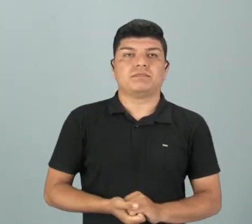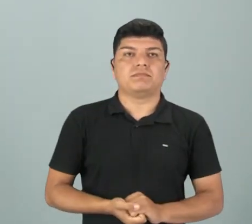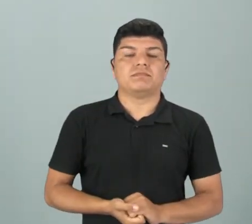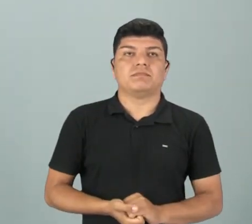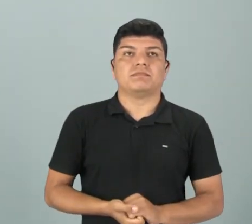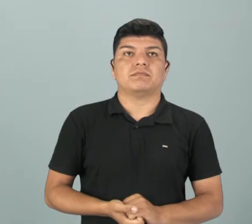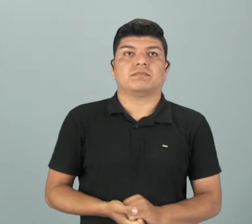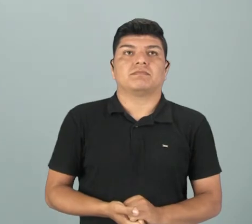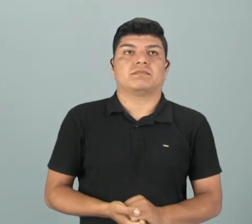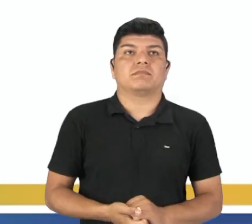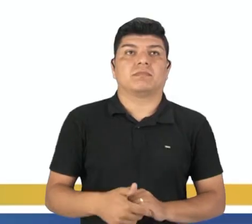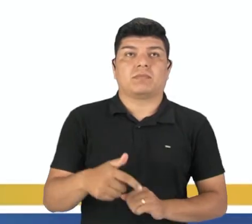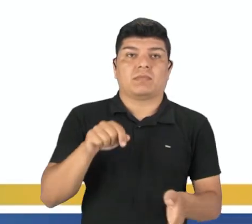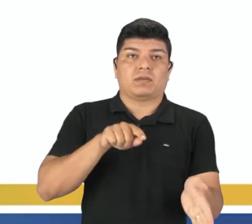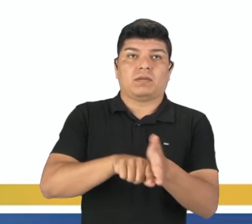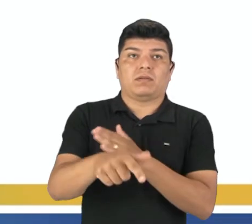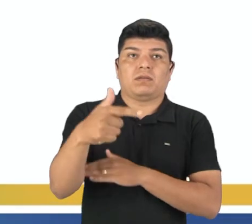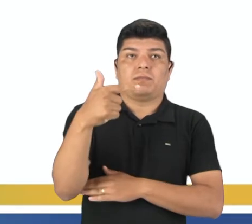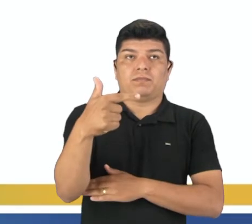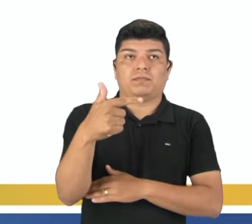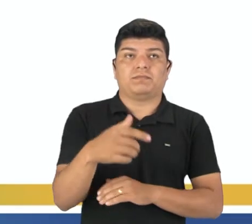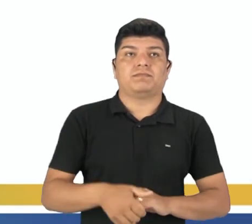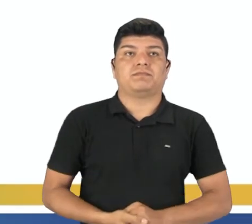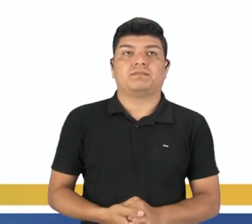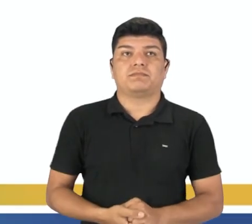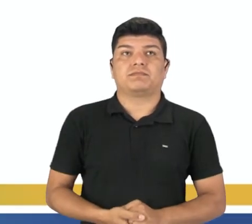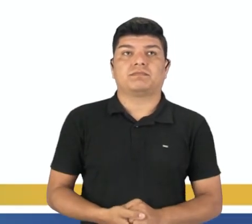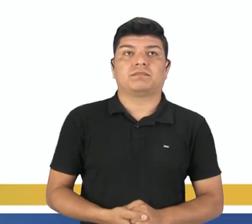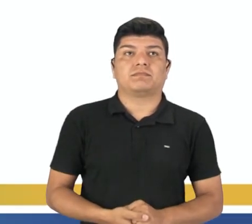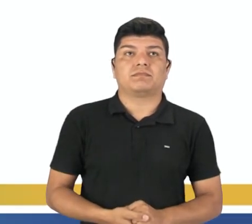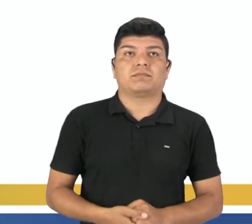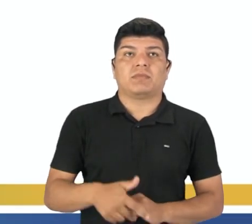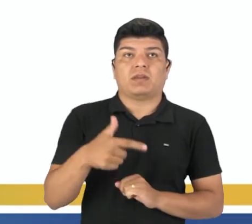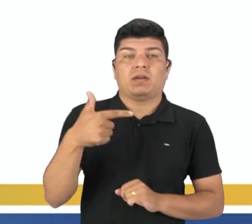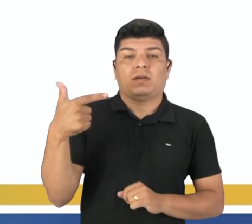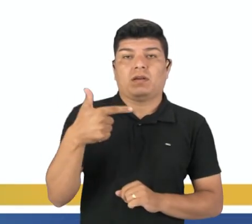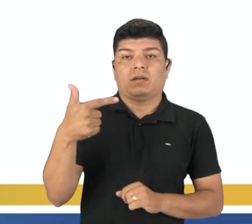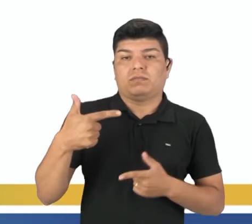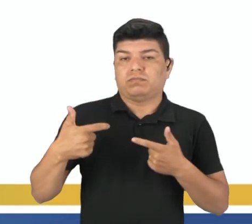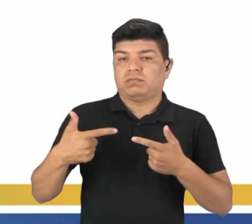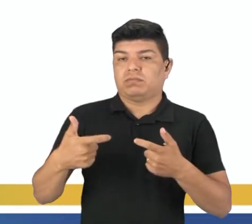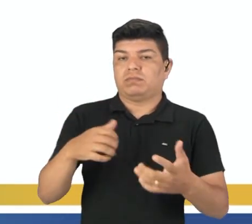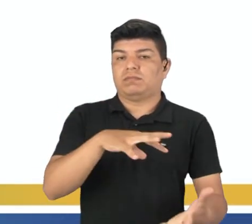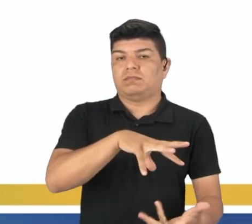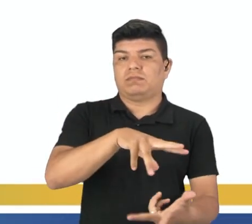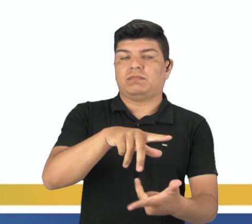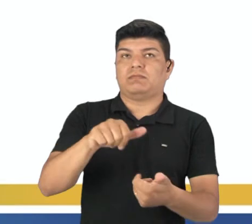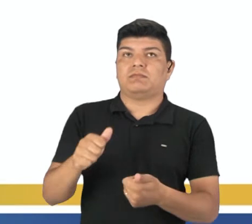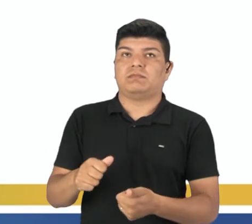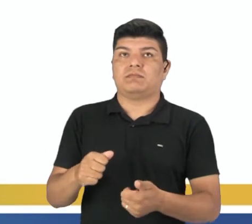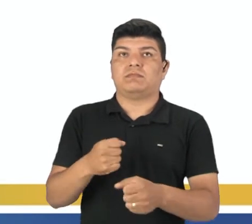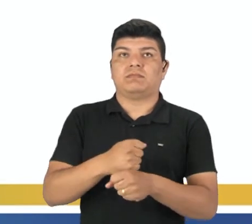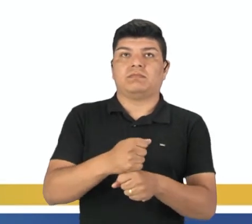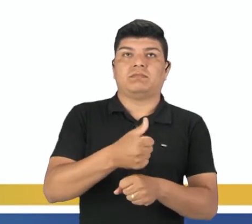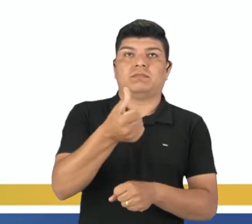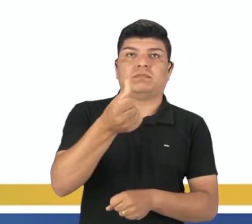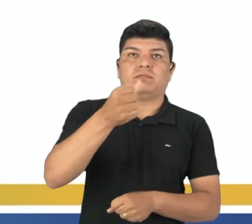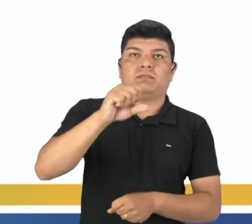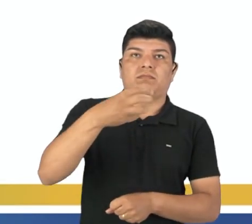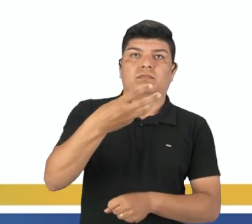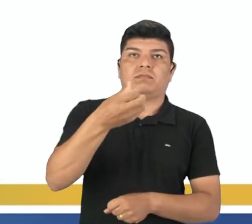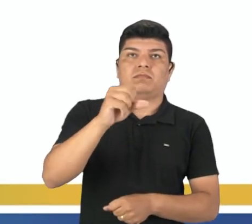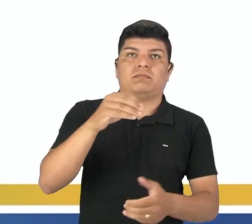certo? Segunda questão, observem. A Segunda Guerra Mundial, que se estendeu de 1939